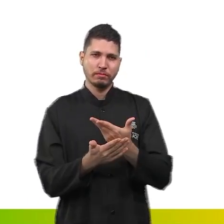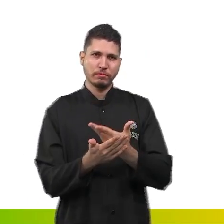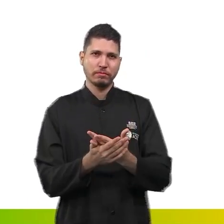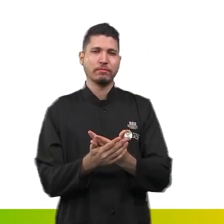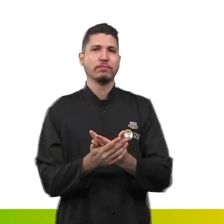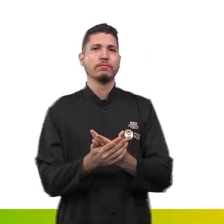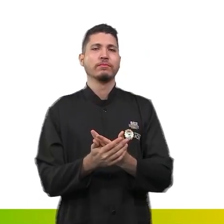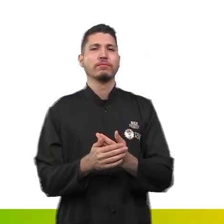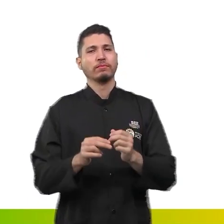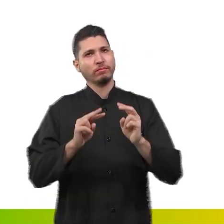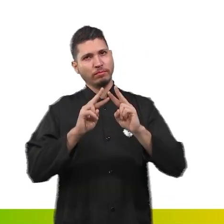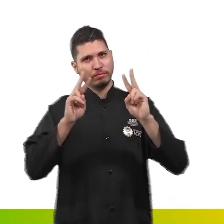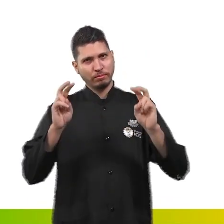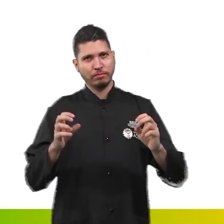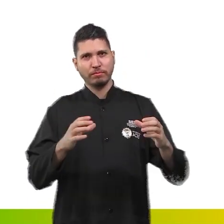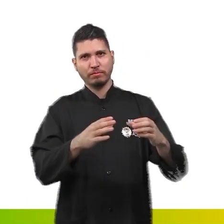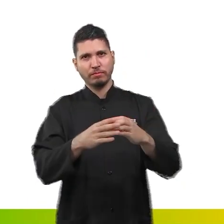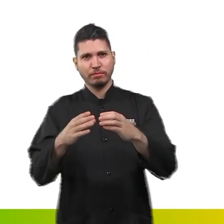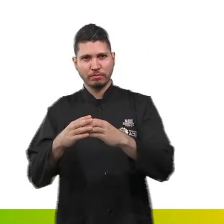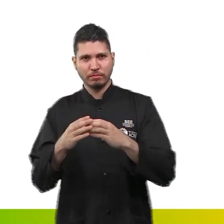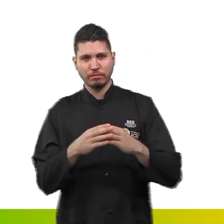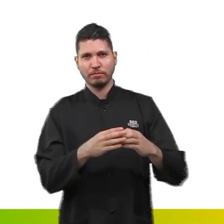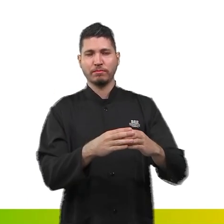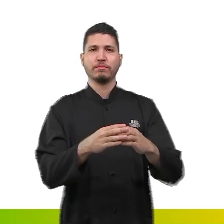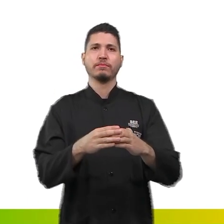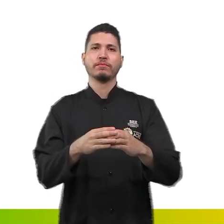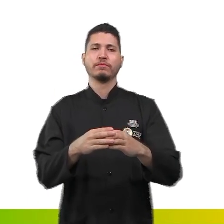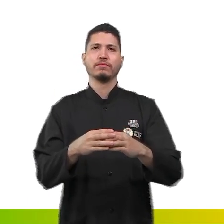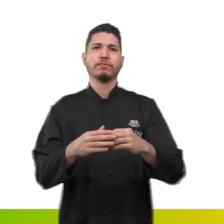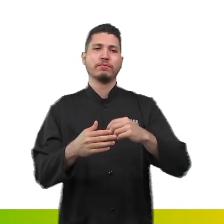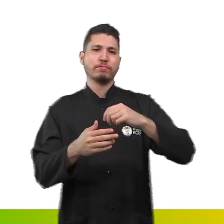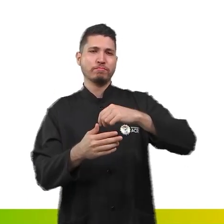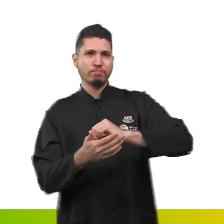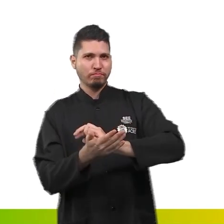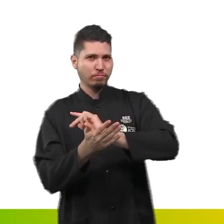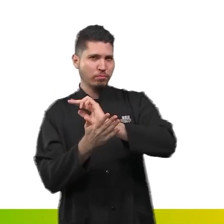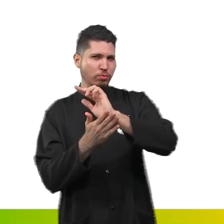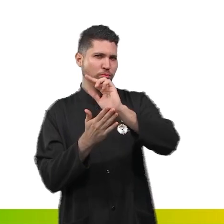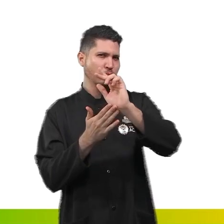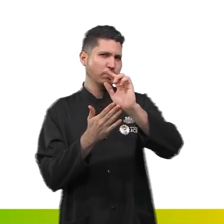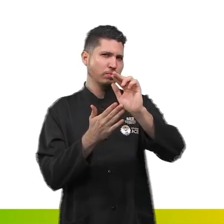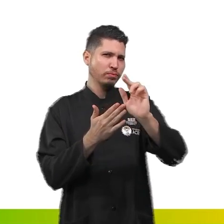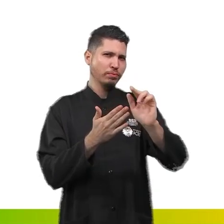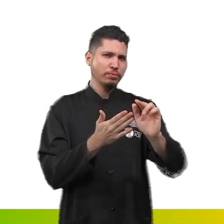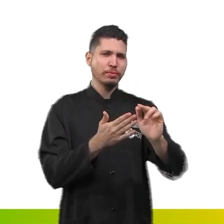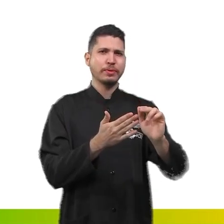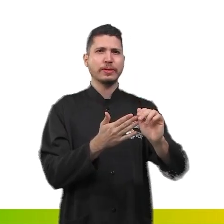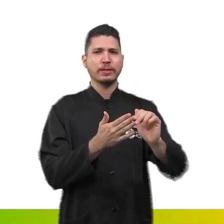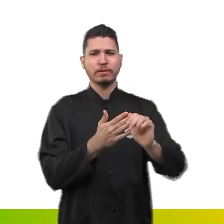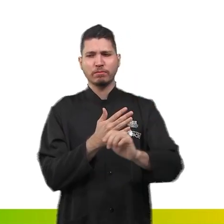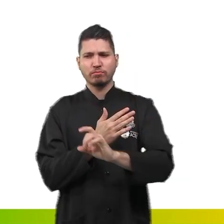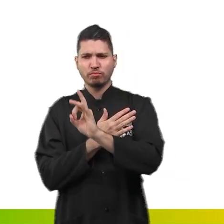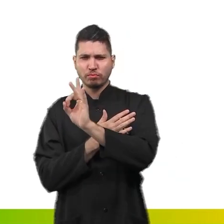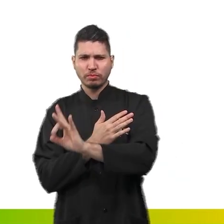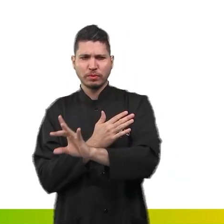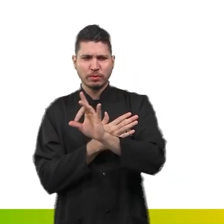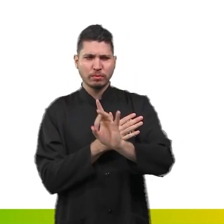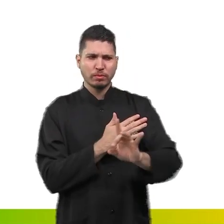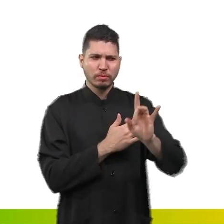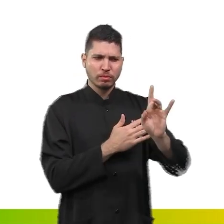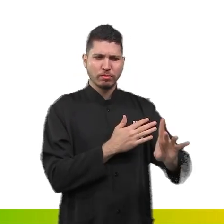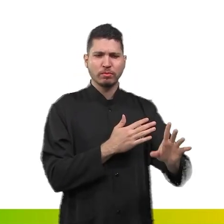manifestações culturais, falamos sobre essa diversidade cultural brasileira e como cada manifestação